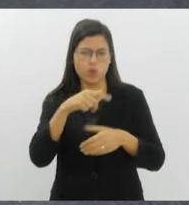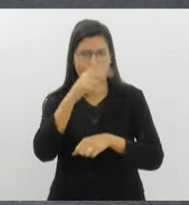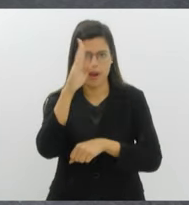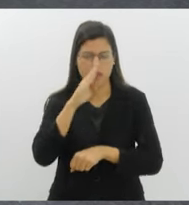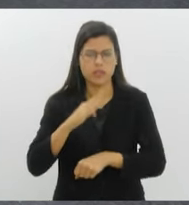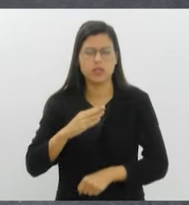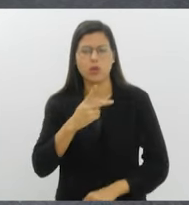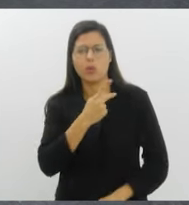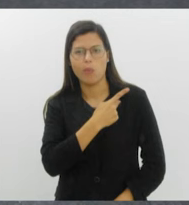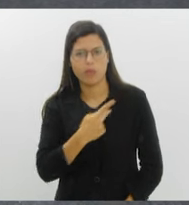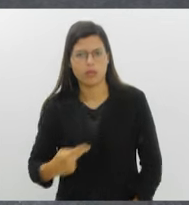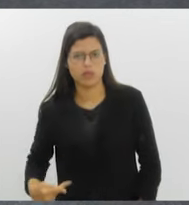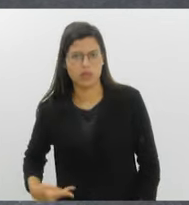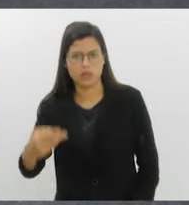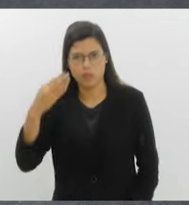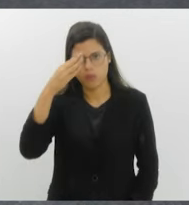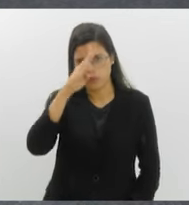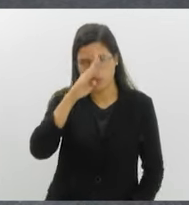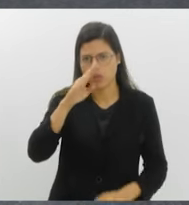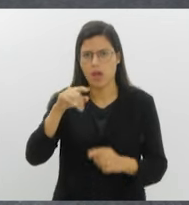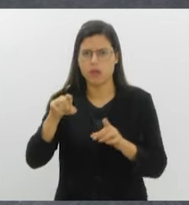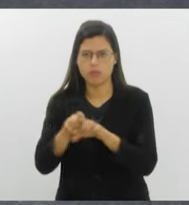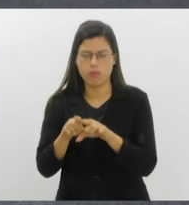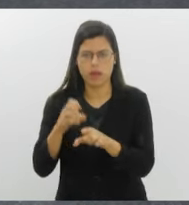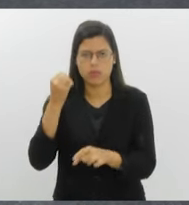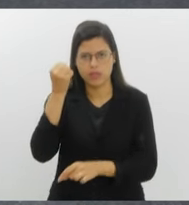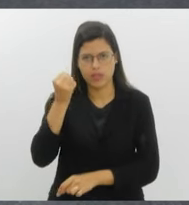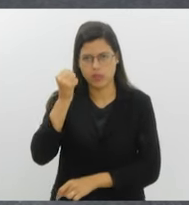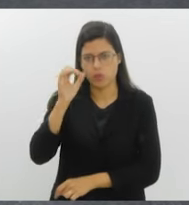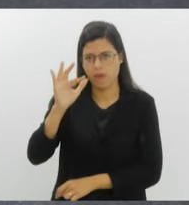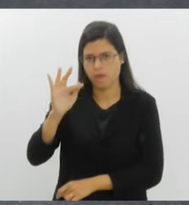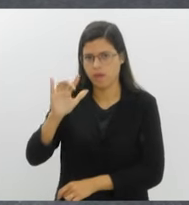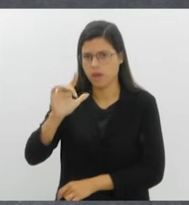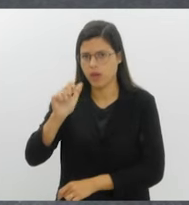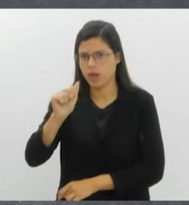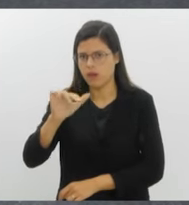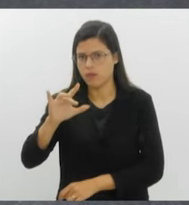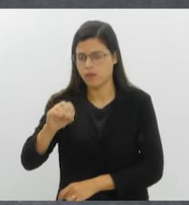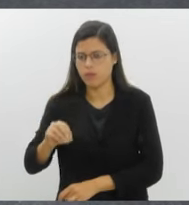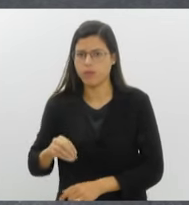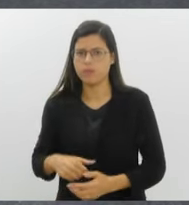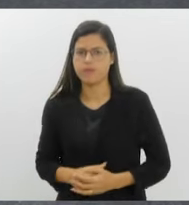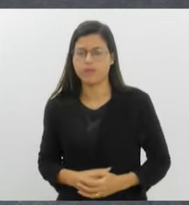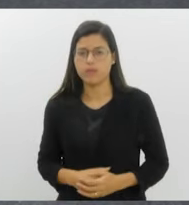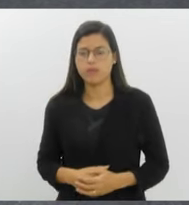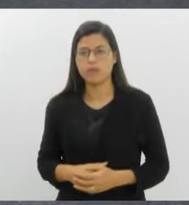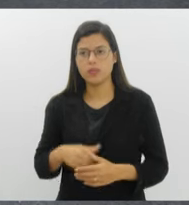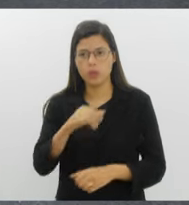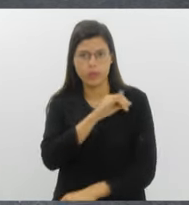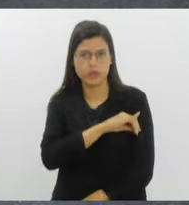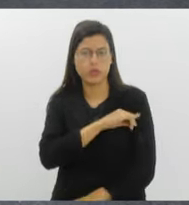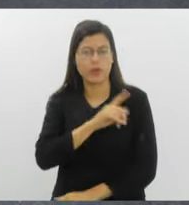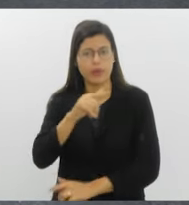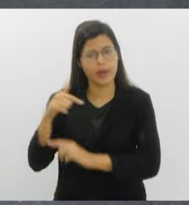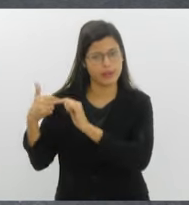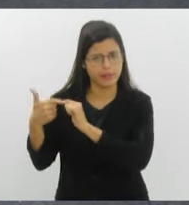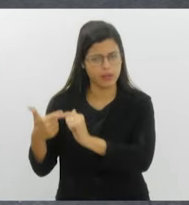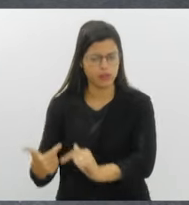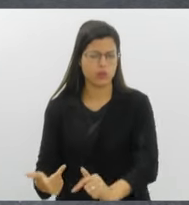senador Flávio Bolsonaro, por lealdade às pautas de um Rio de Janeiro que é, antes de mais nada, conservador. E